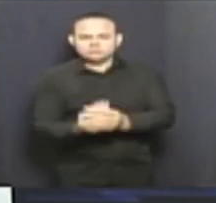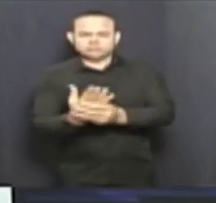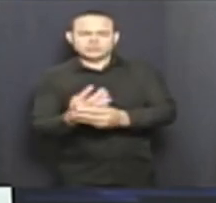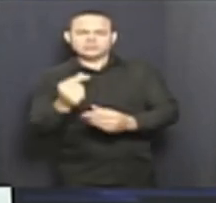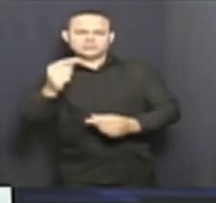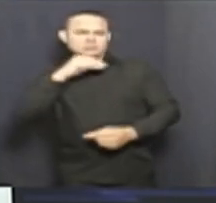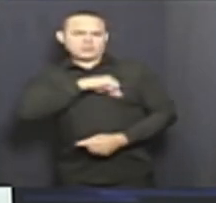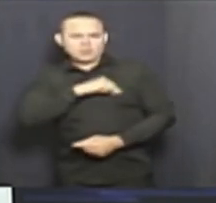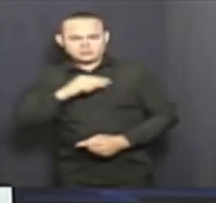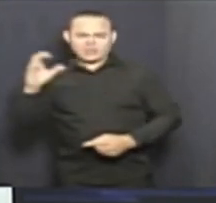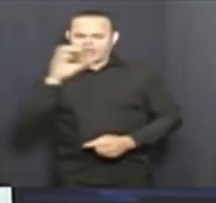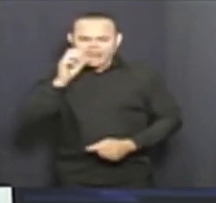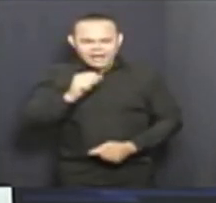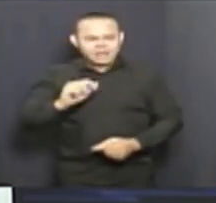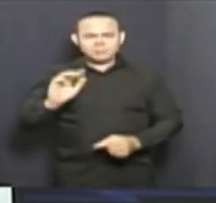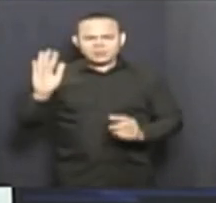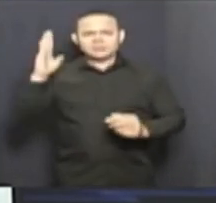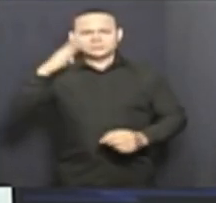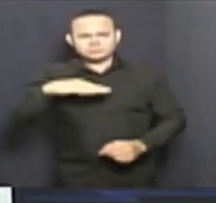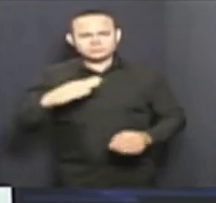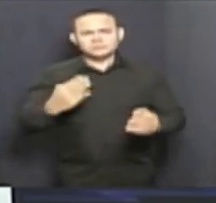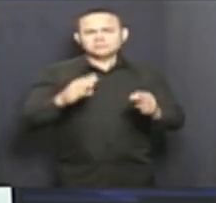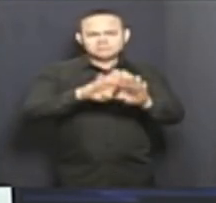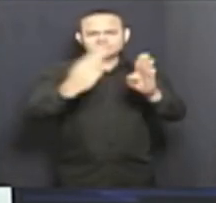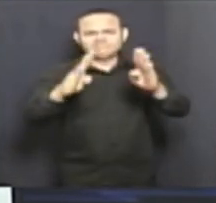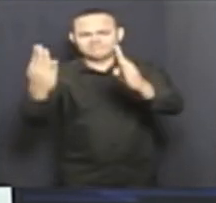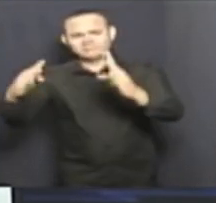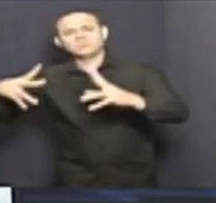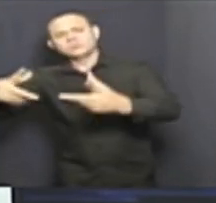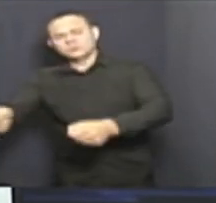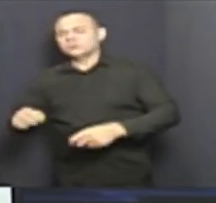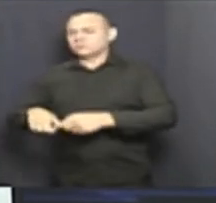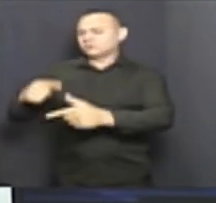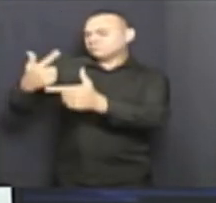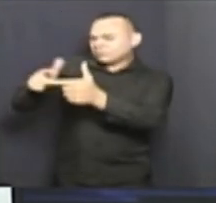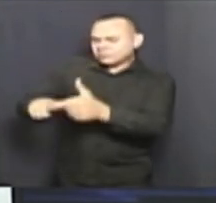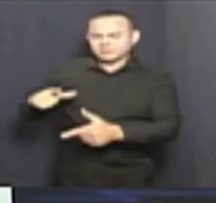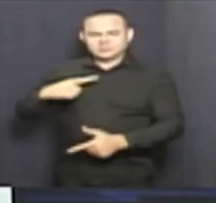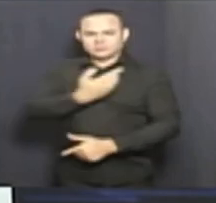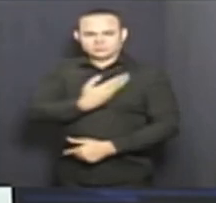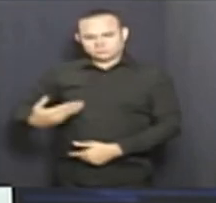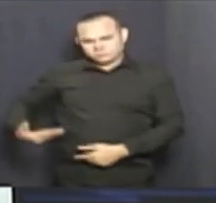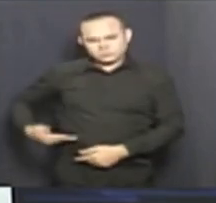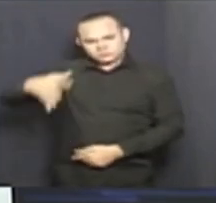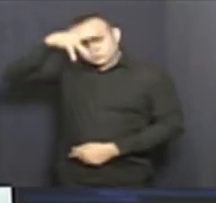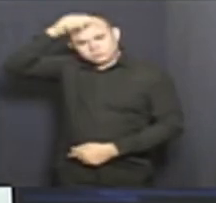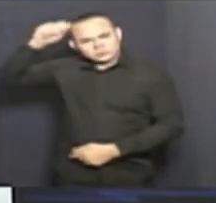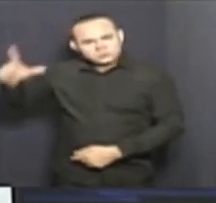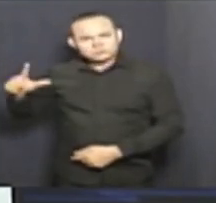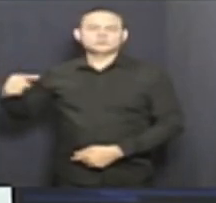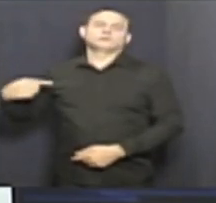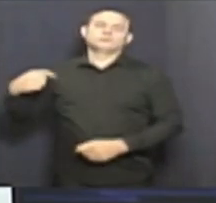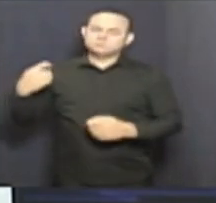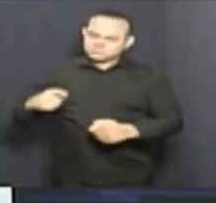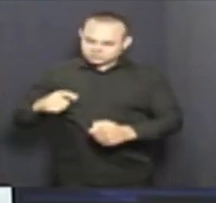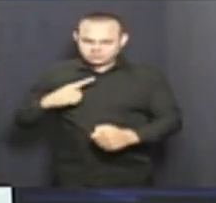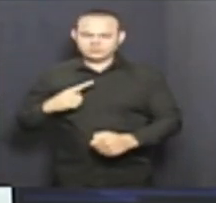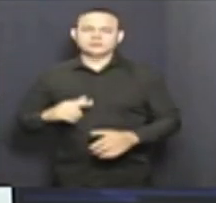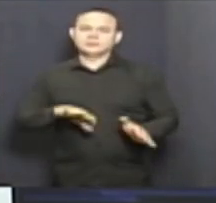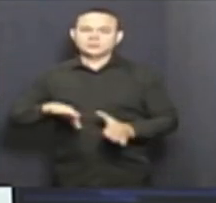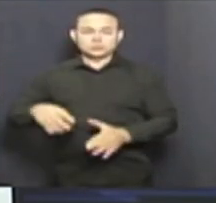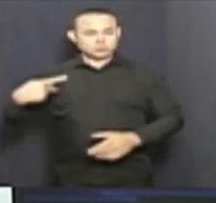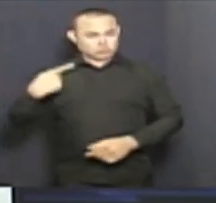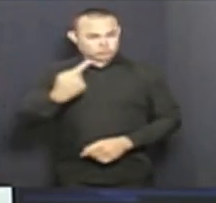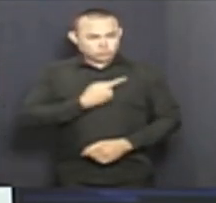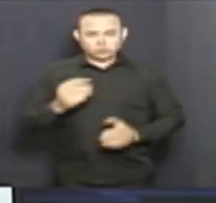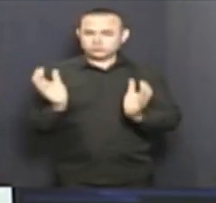possível dessa situação e dessa dificuldade que o estado do mato grosso está atravessando nós do partido dos trabalhadores é com muita firmeza